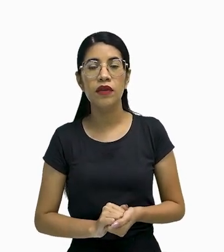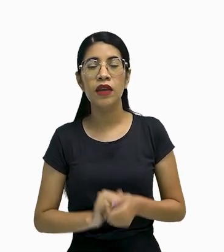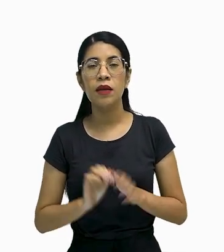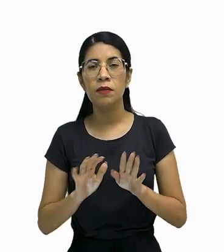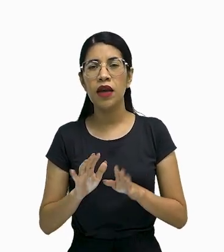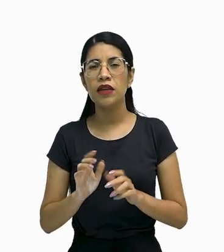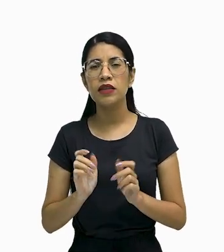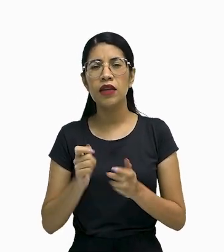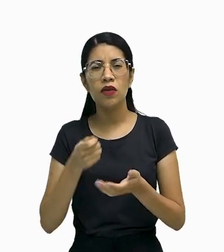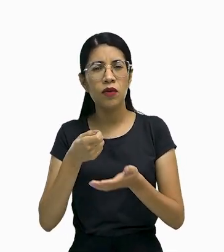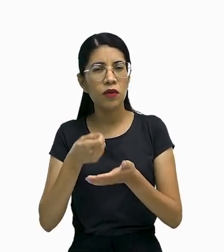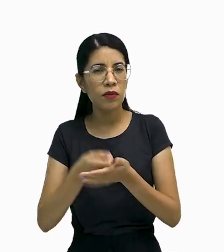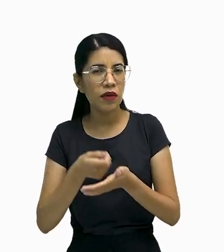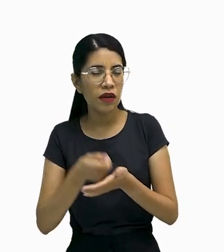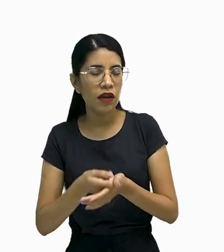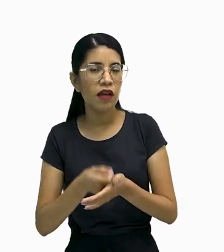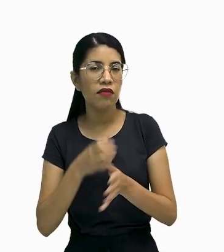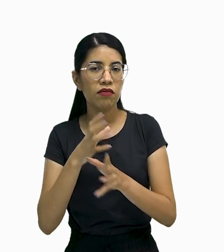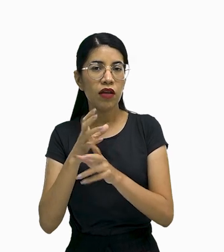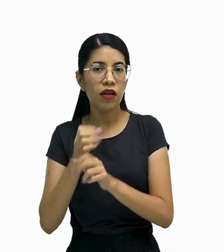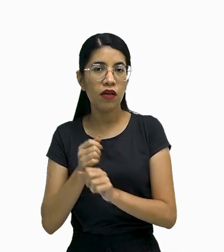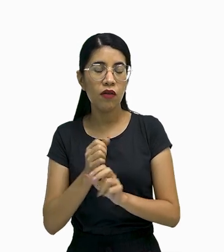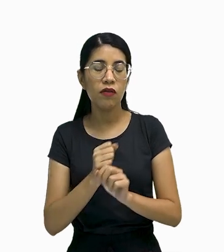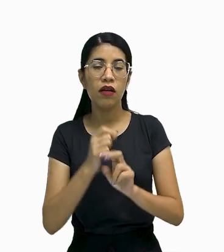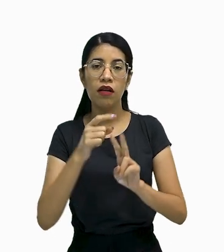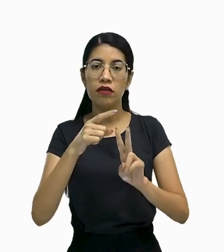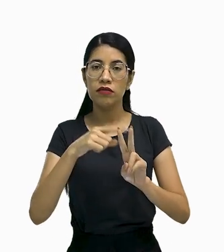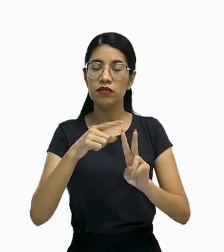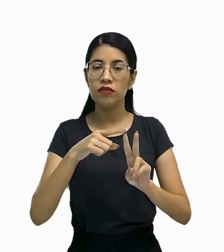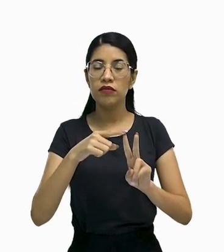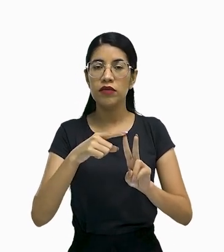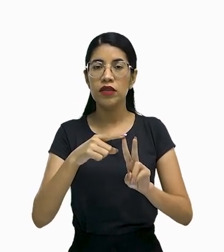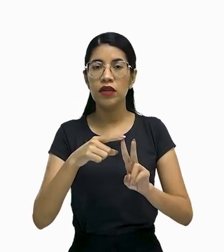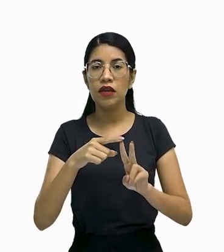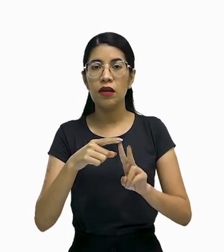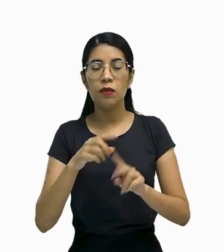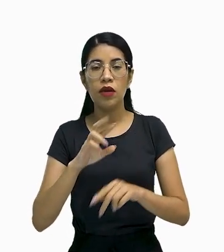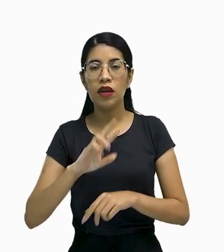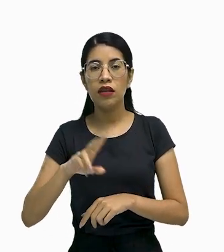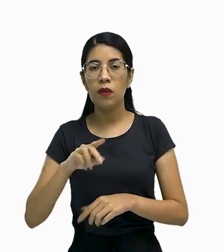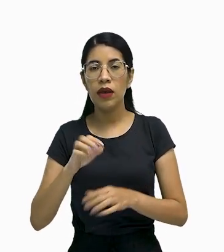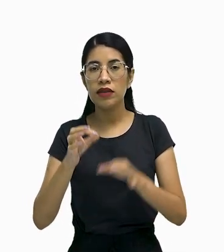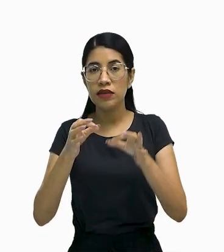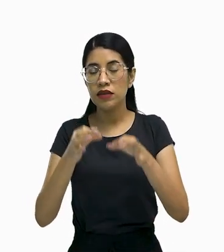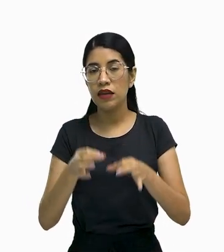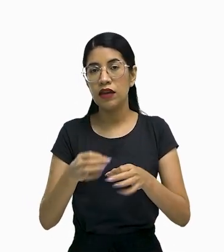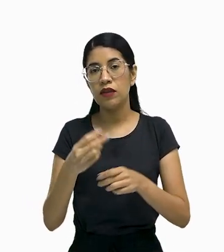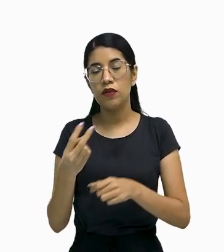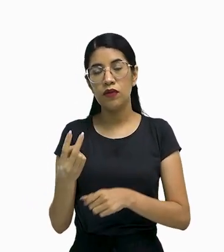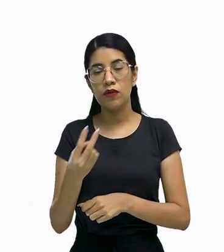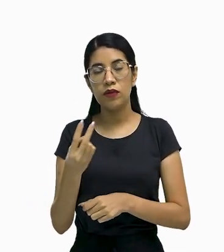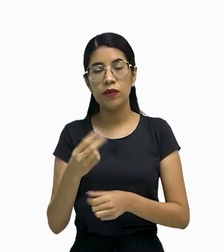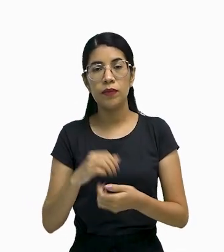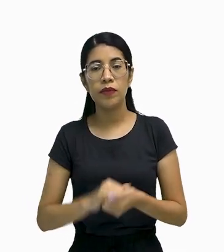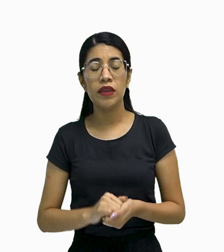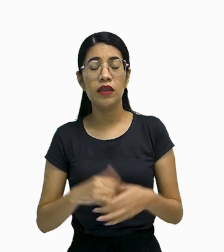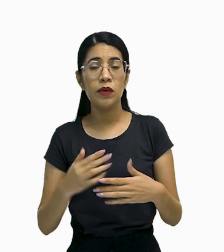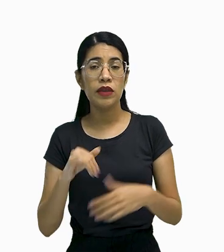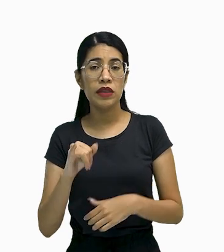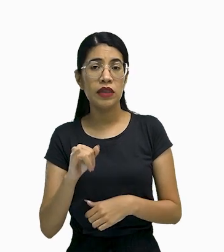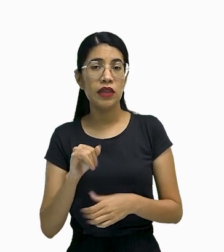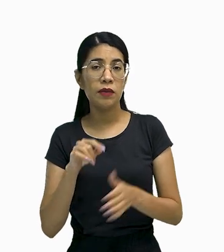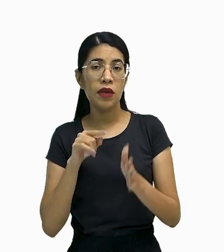a gente tem a obrigação de calcular essa raiz quadrada porque ela não é exata. Se a questão não te